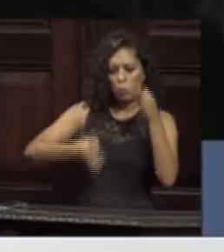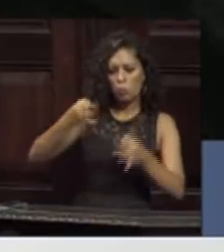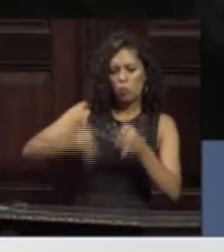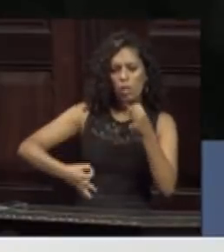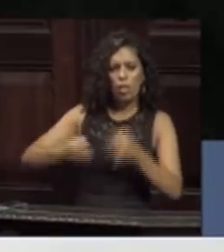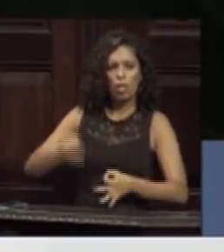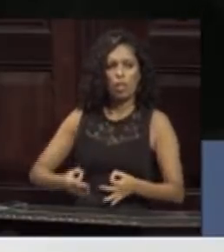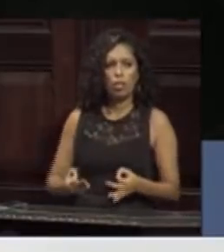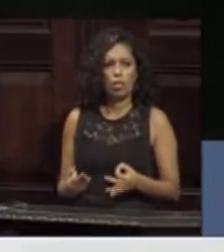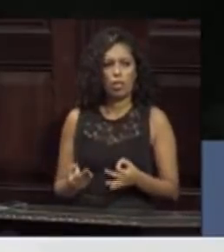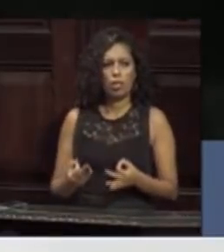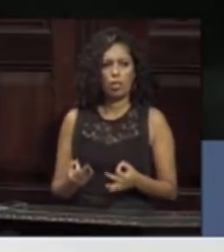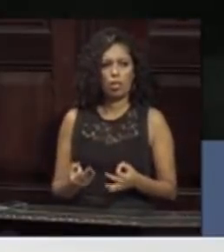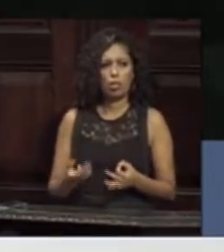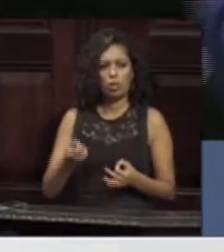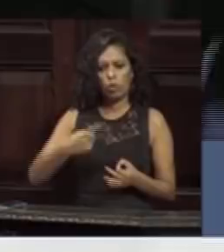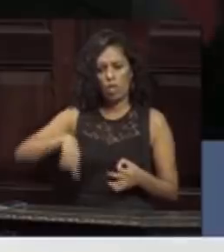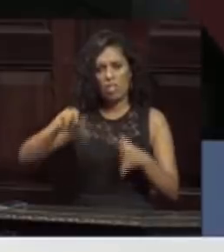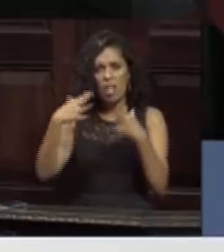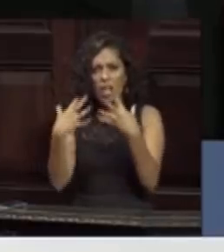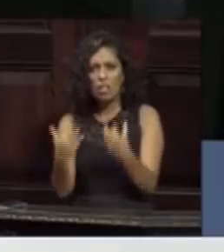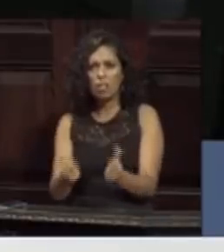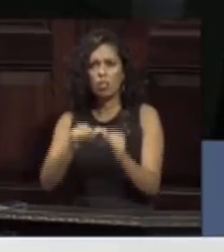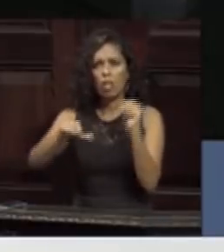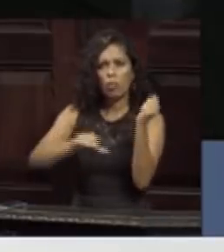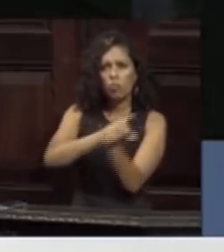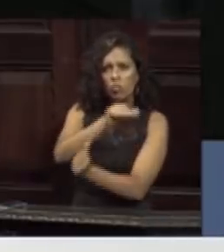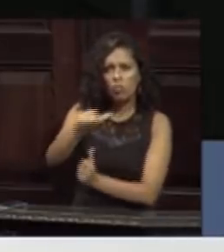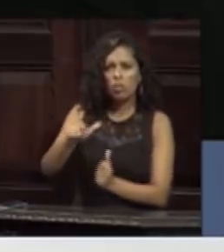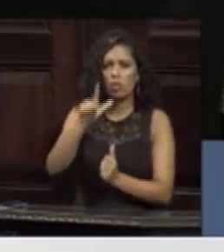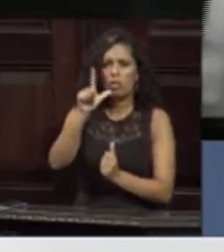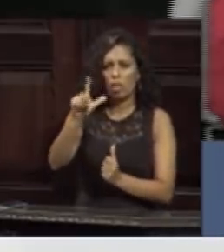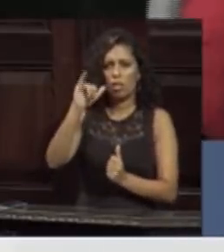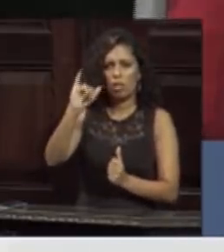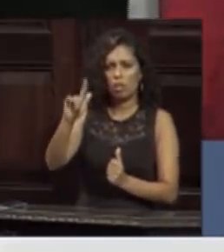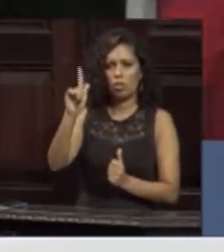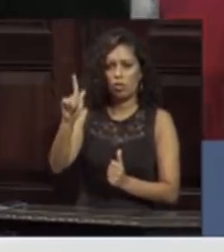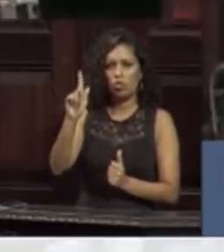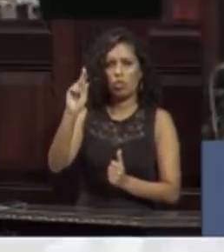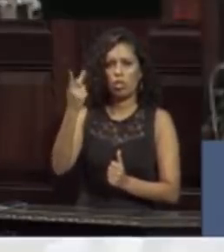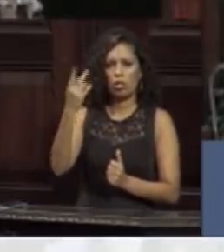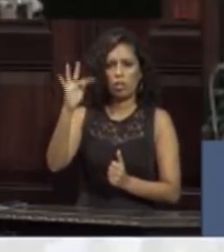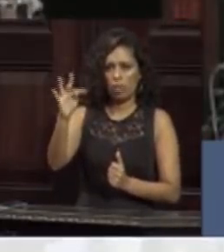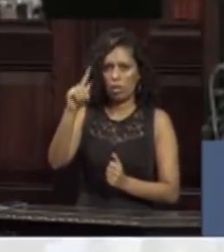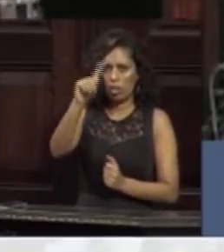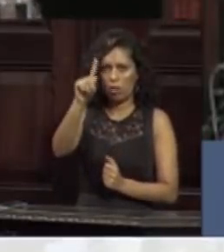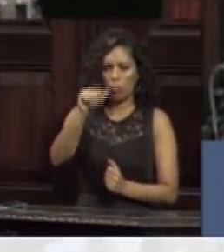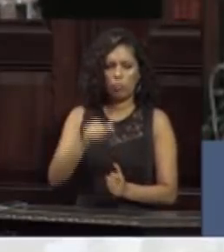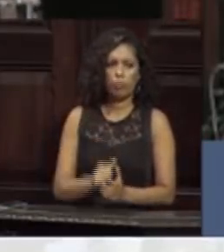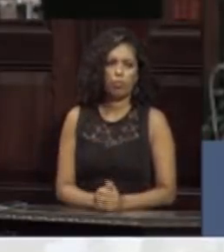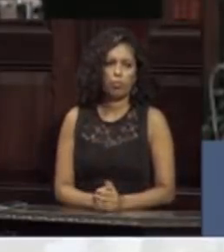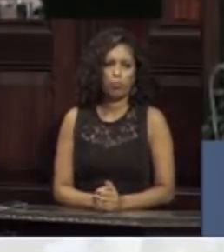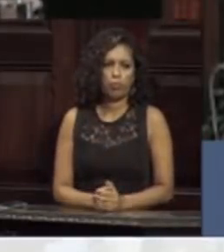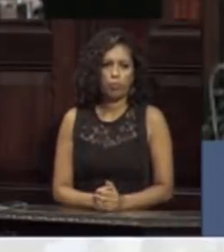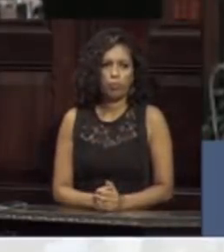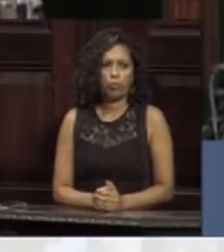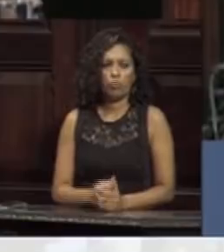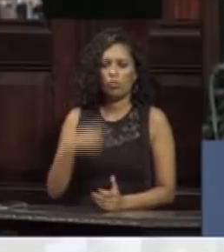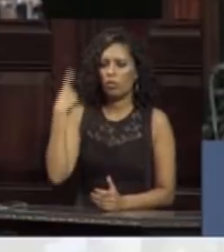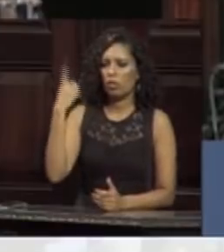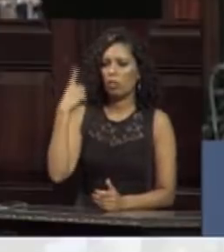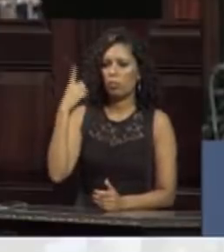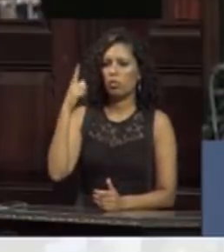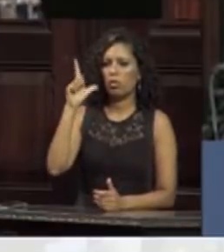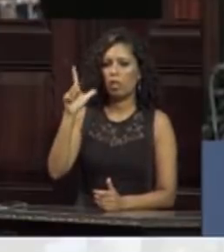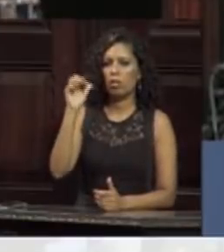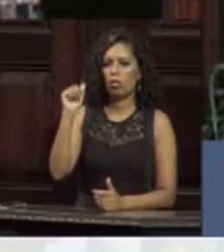abusivo, que nós não podemos admitir esse crime contra a economia do povo fluminense. Deputado Lazzaroni.